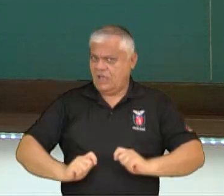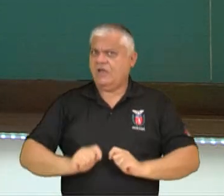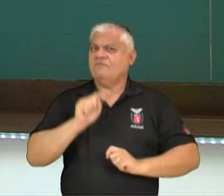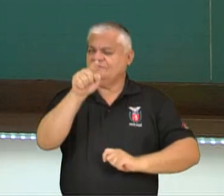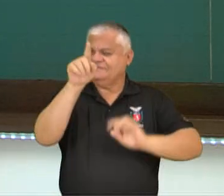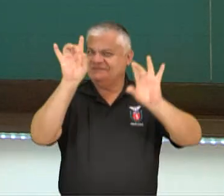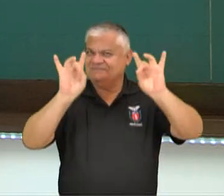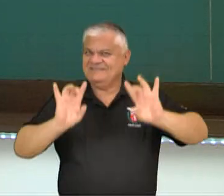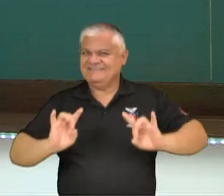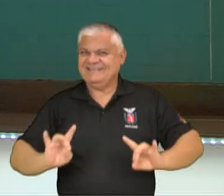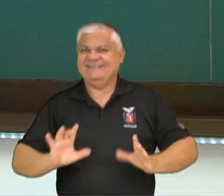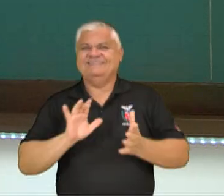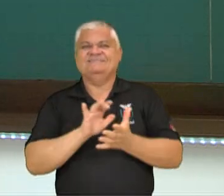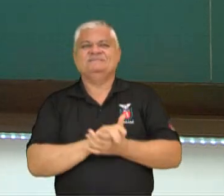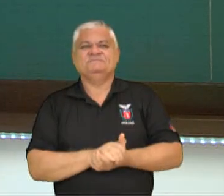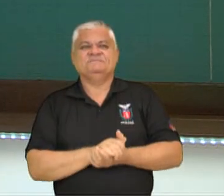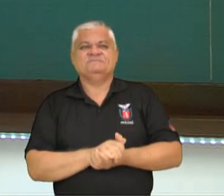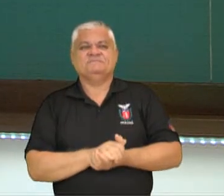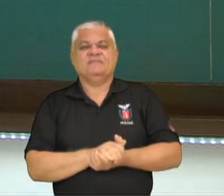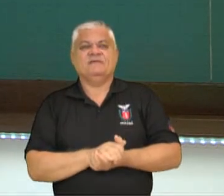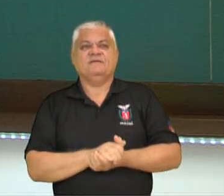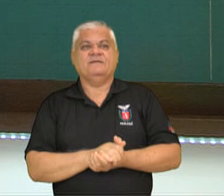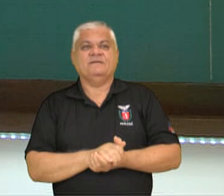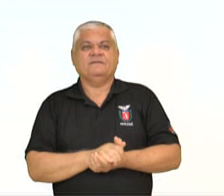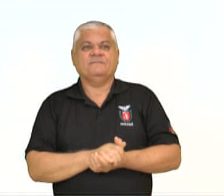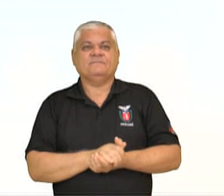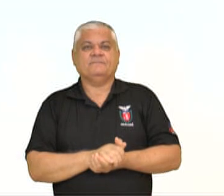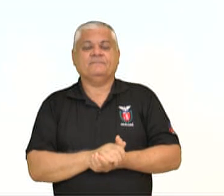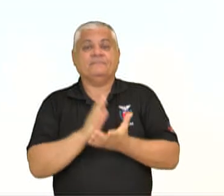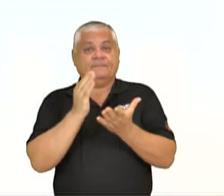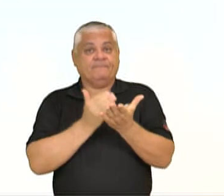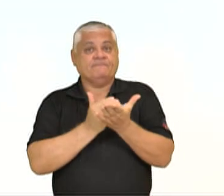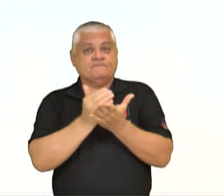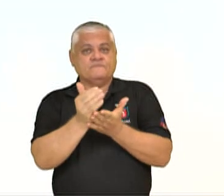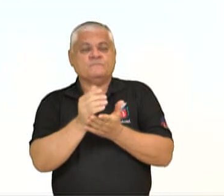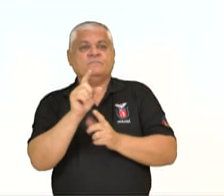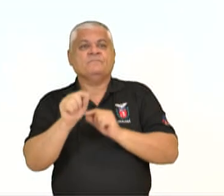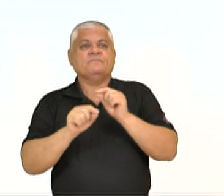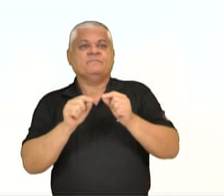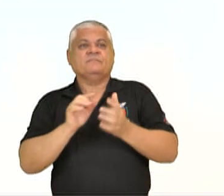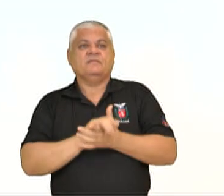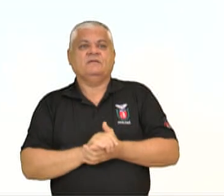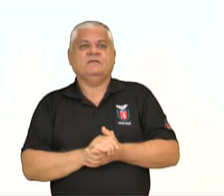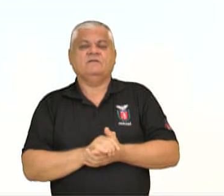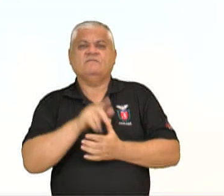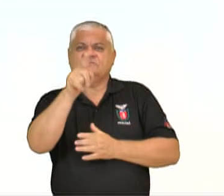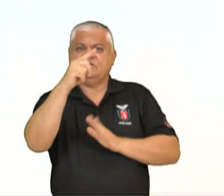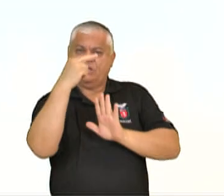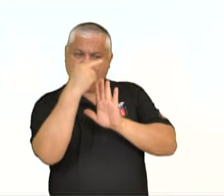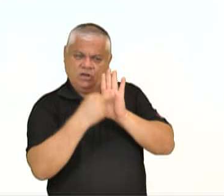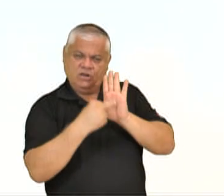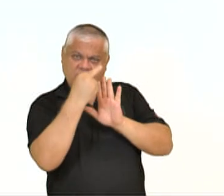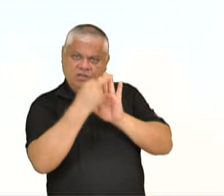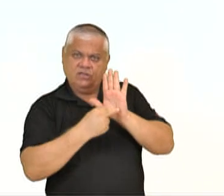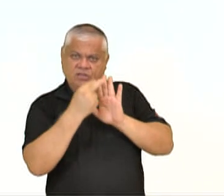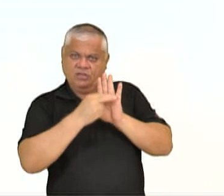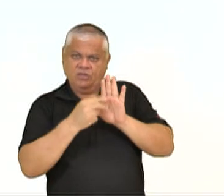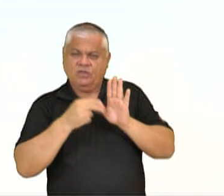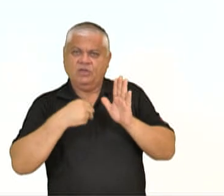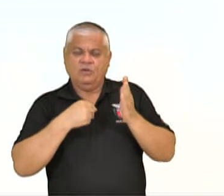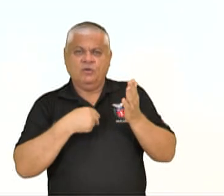tão especiais. Continuando aqui então. Para começo de conversa, você já leu ou costuma ler um